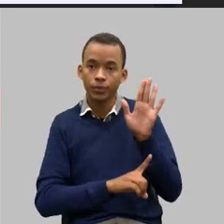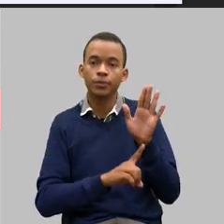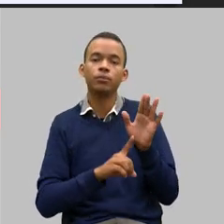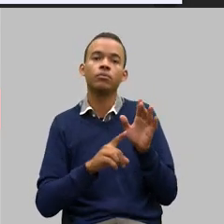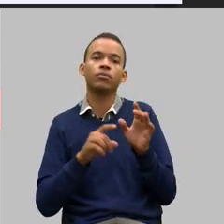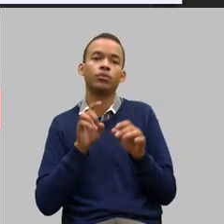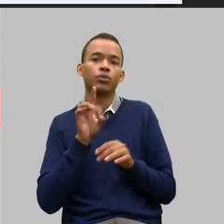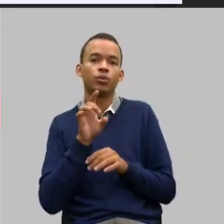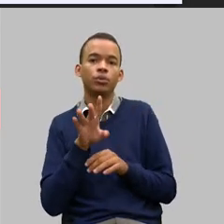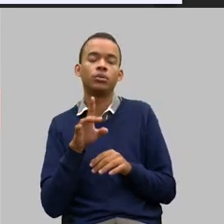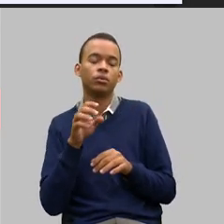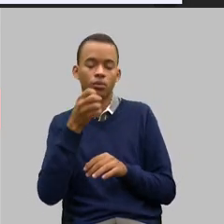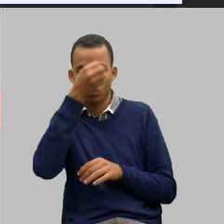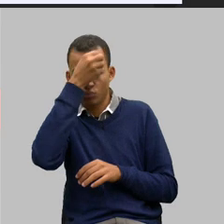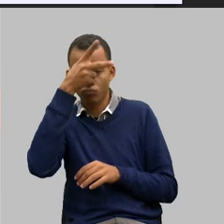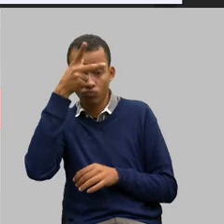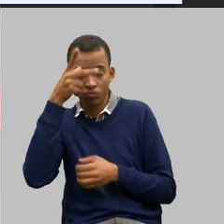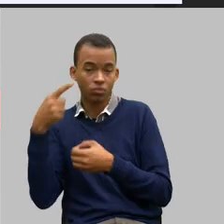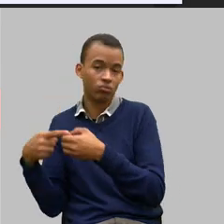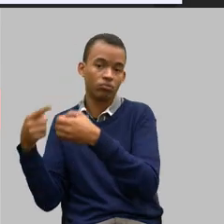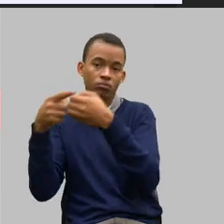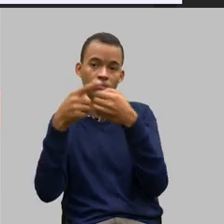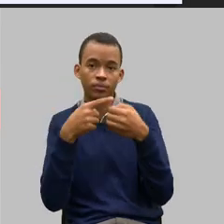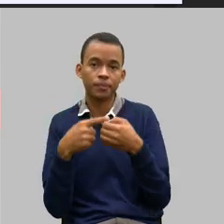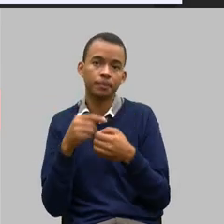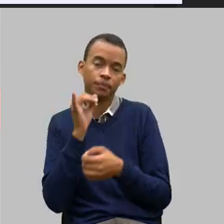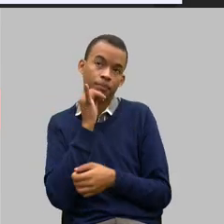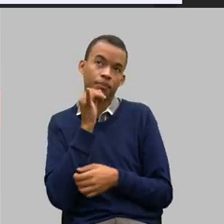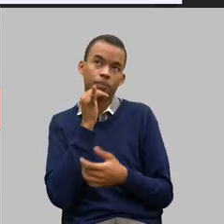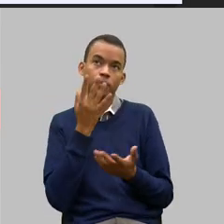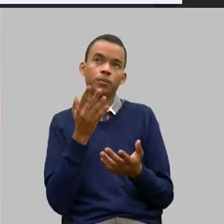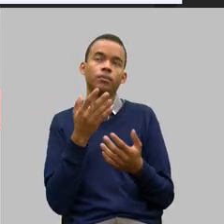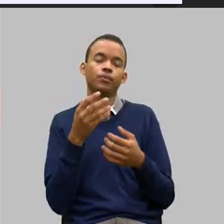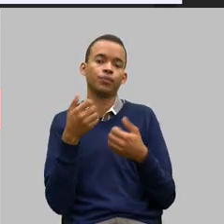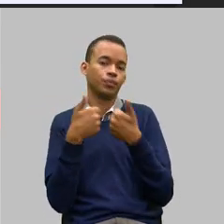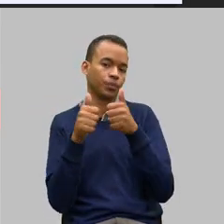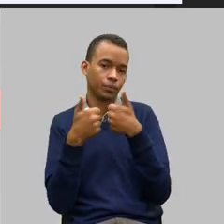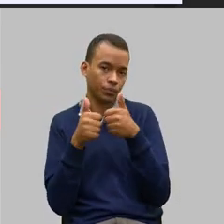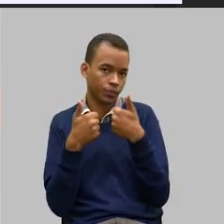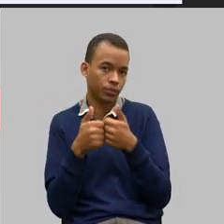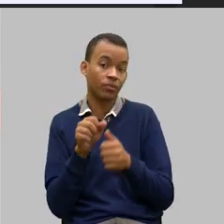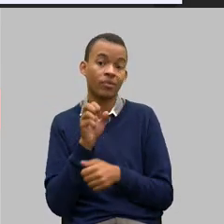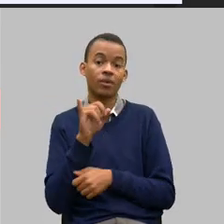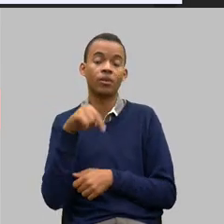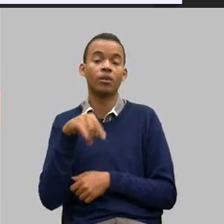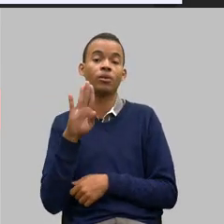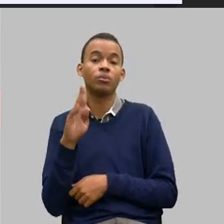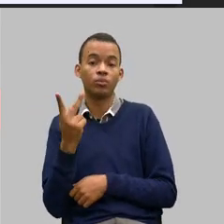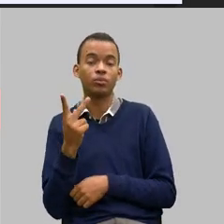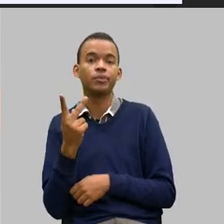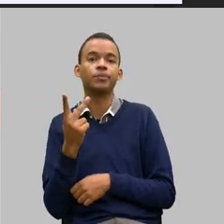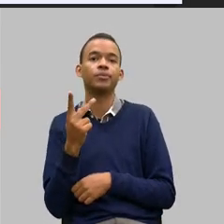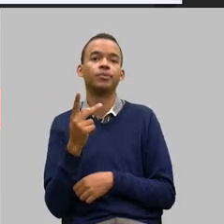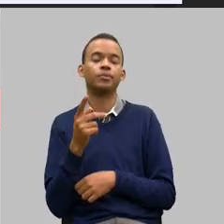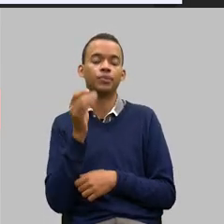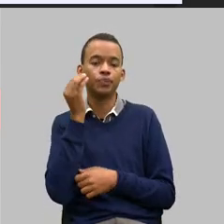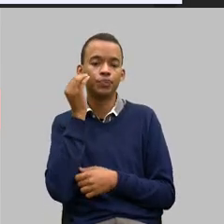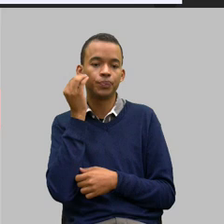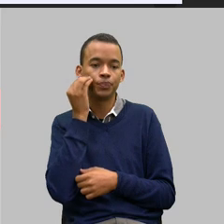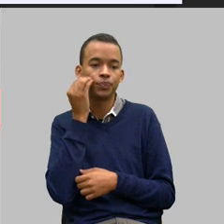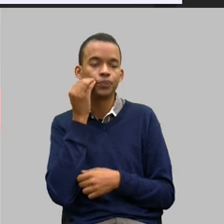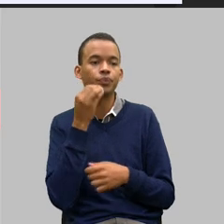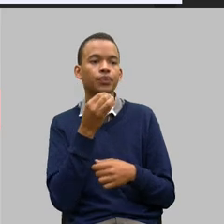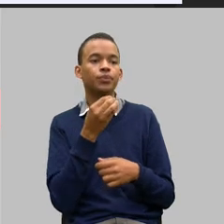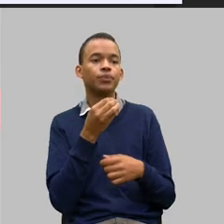adianta cada município aqui né e eu dou o exemplo do do transporte coletivo né se Belo Horizonte resolver caminhar para um lado né Contagem pro outro